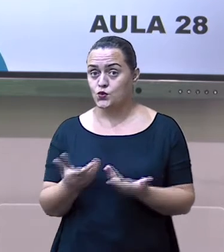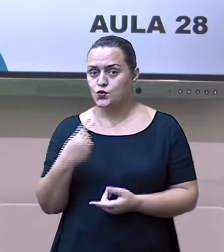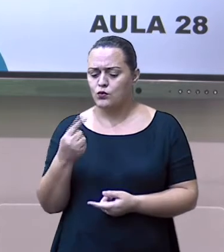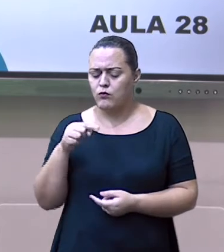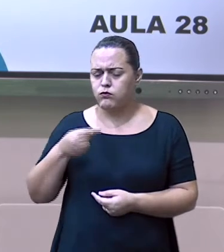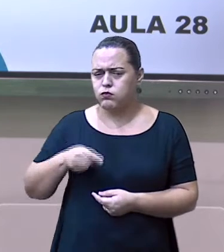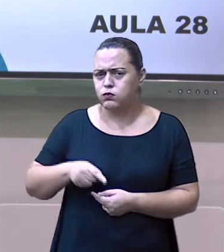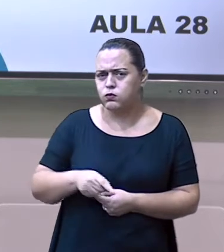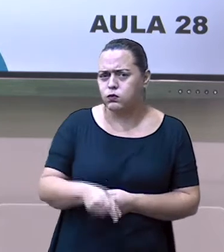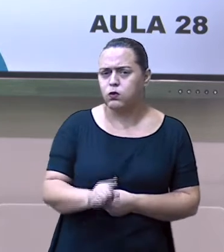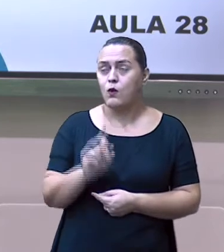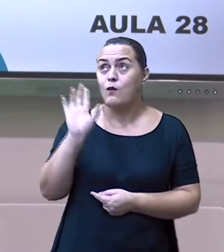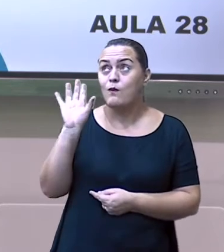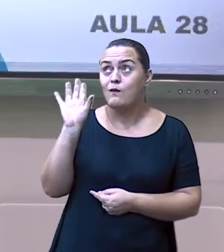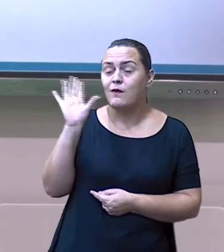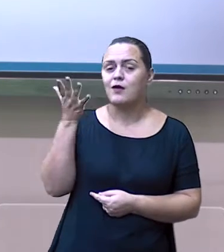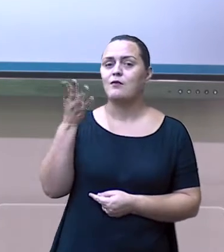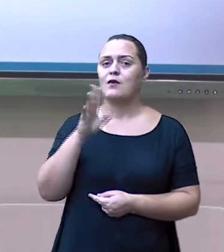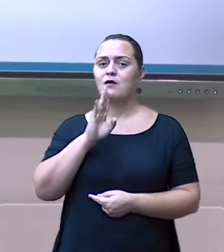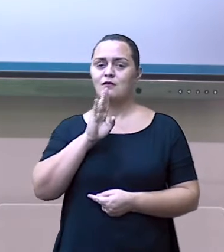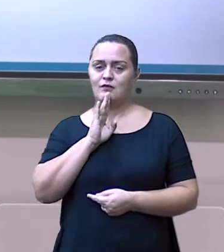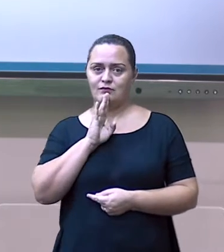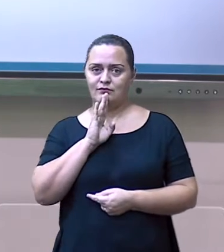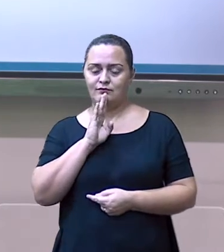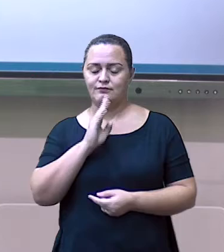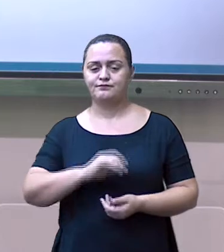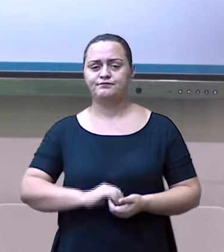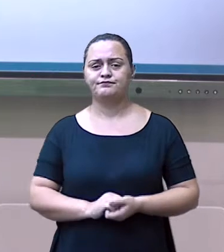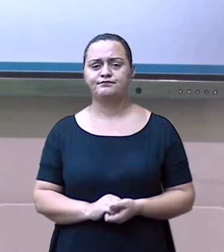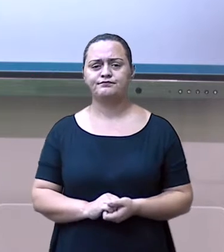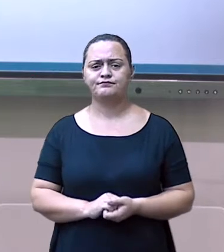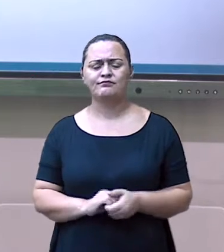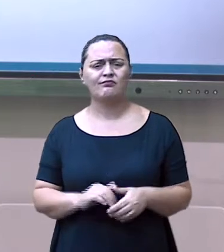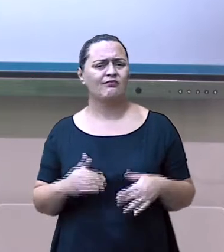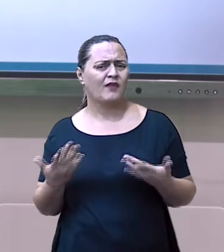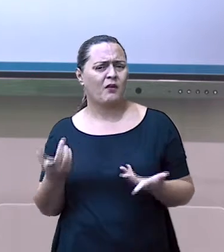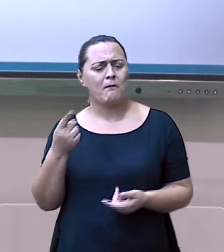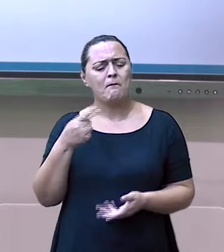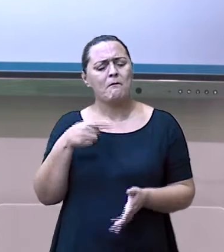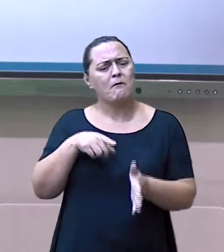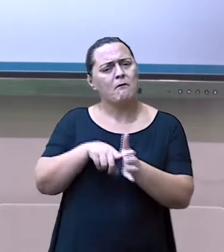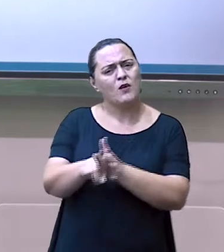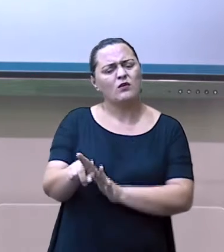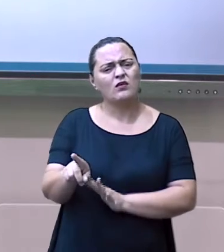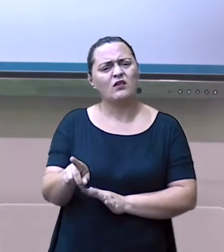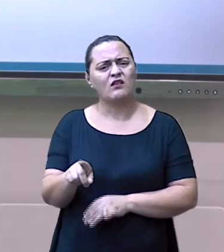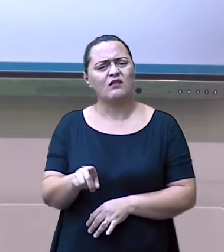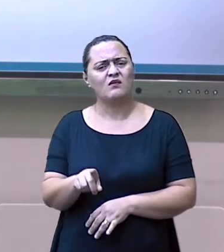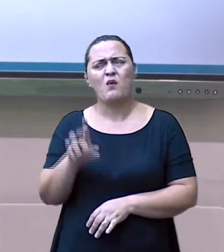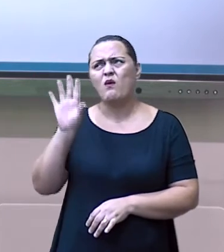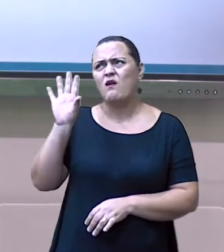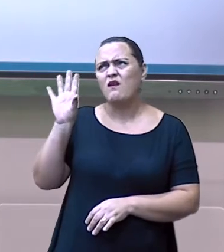Ok? Vamos lá, então. Será que o clima é